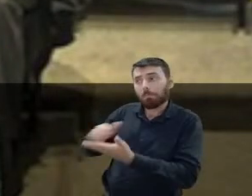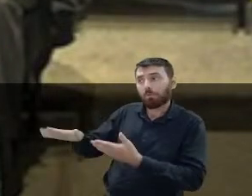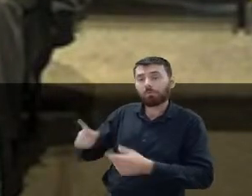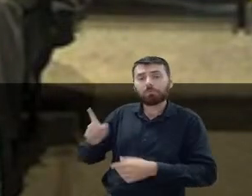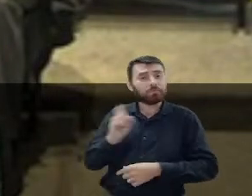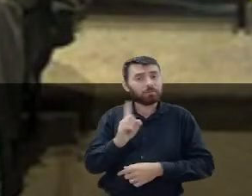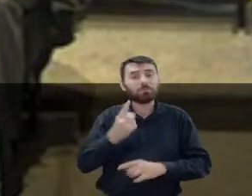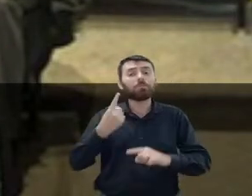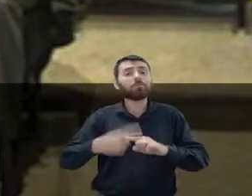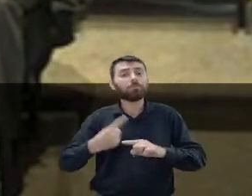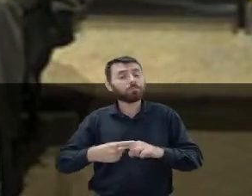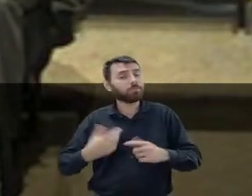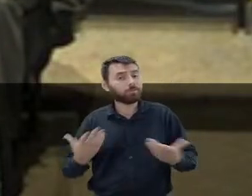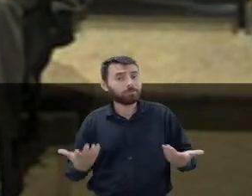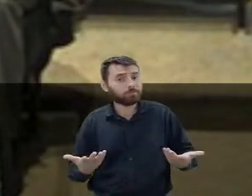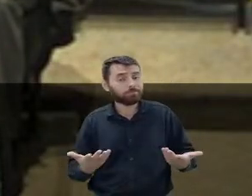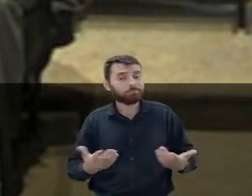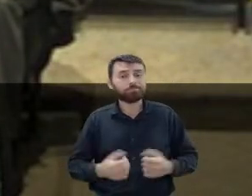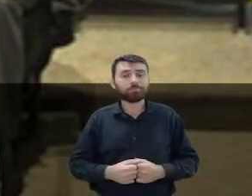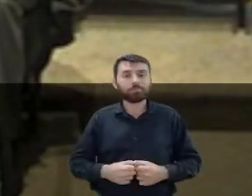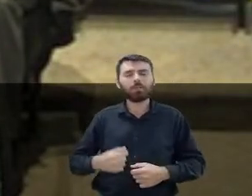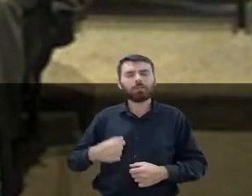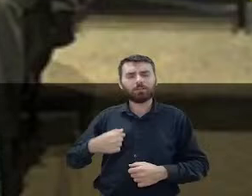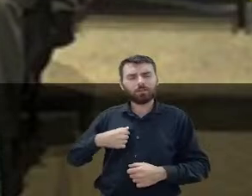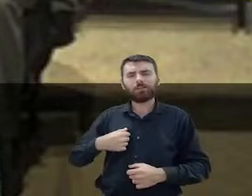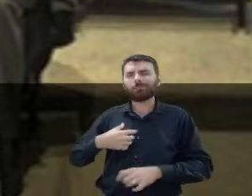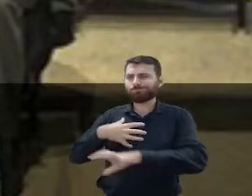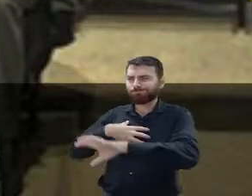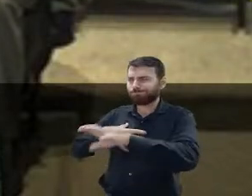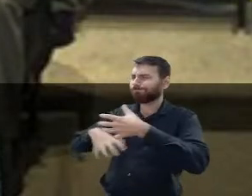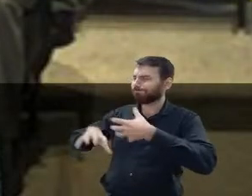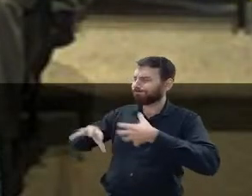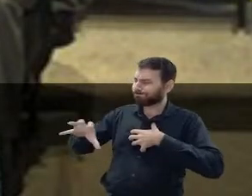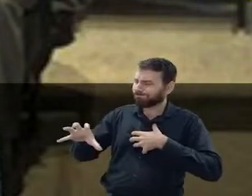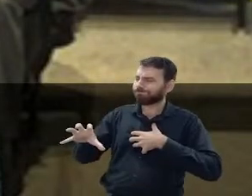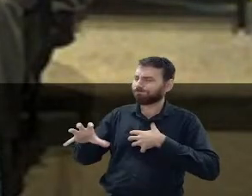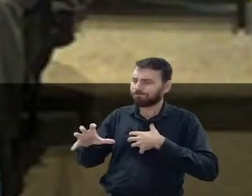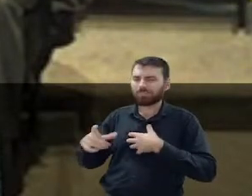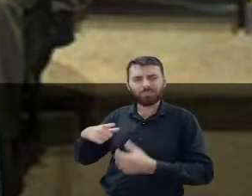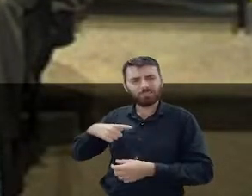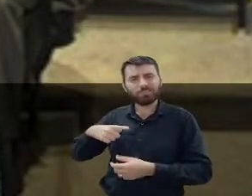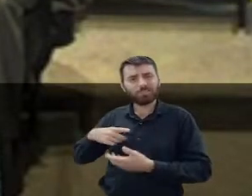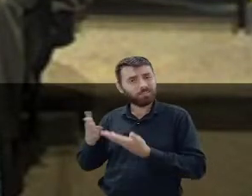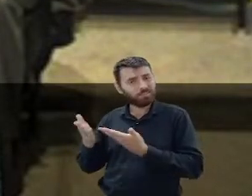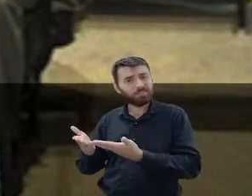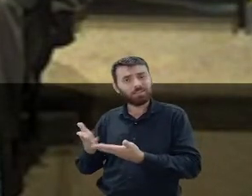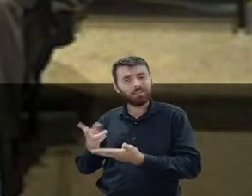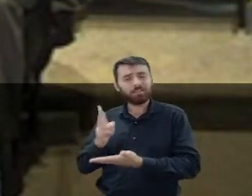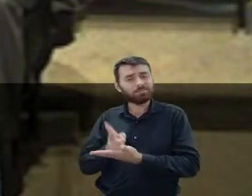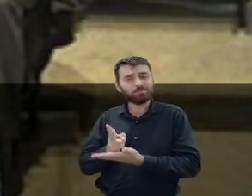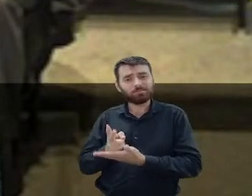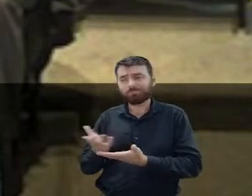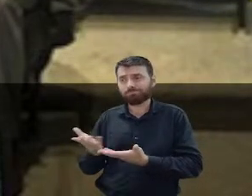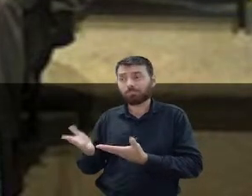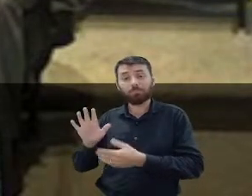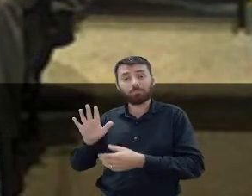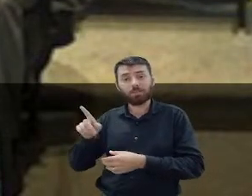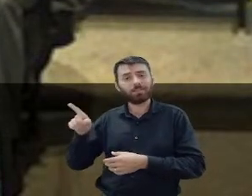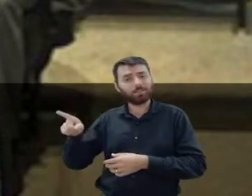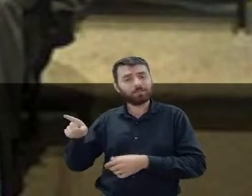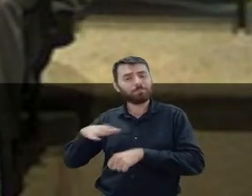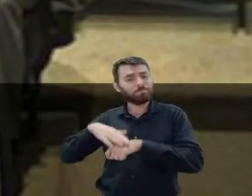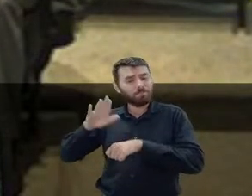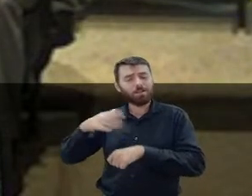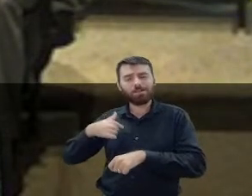Enfim, eu me solidarizo muito com esse caso. Eu acho que nunca me sensibilizei tanto com a situação como a da presente situação. Pois essa